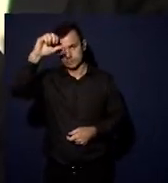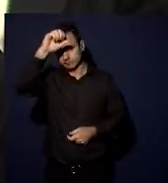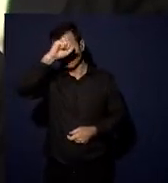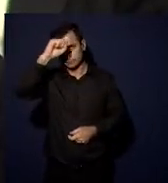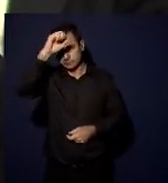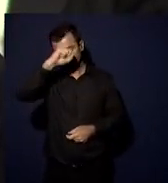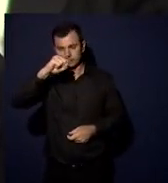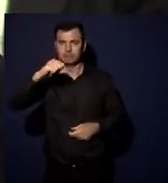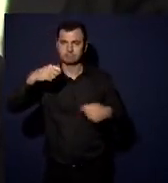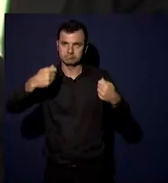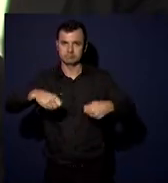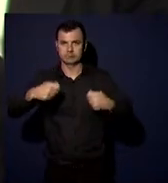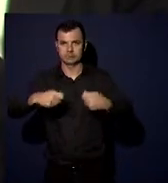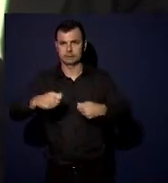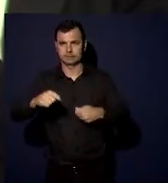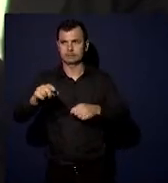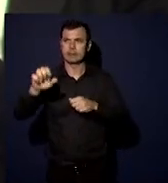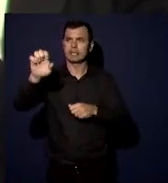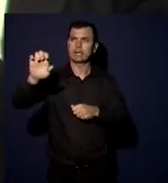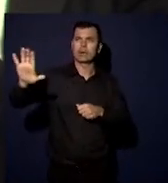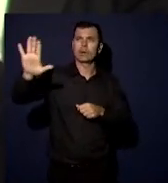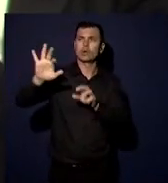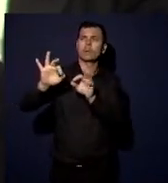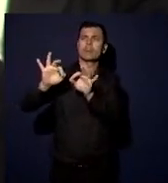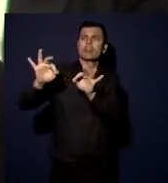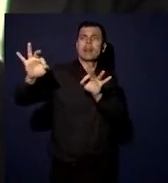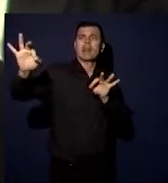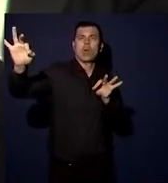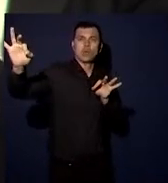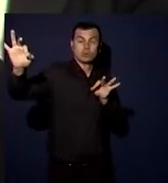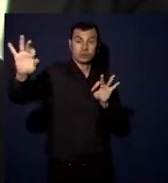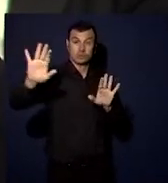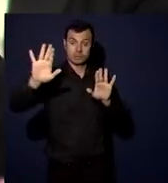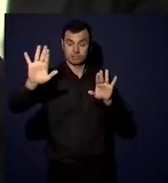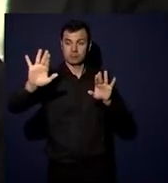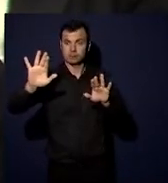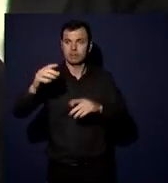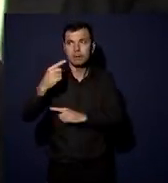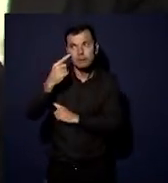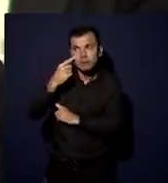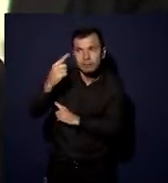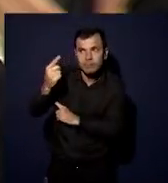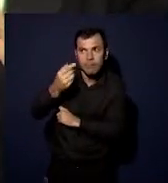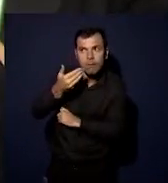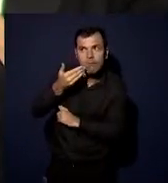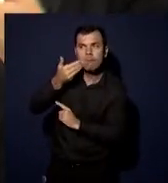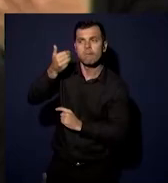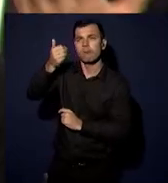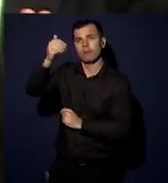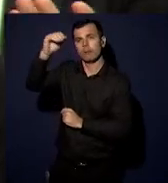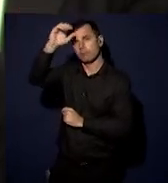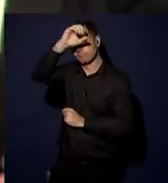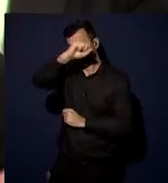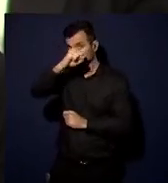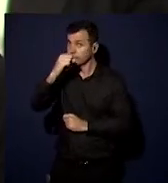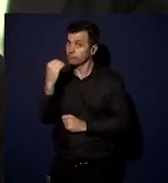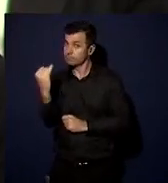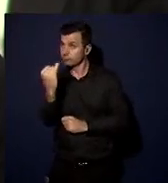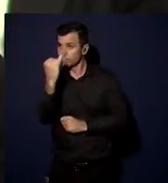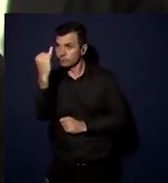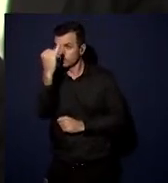distantes da Europa aqui mas que a gente não pode perder oportunidade de aprender né e é bom quando a gente aprende